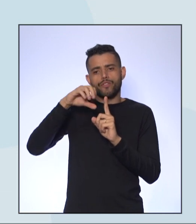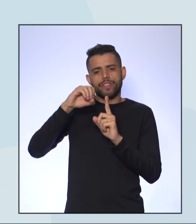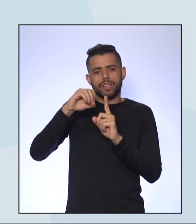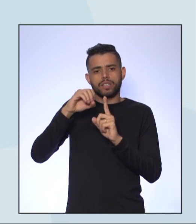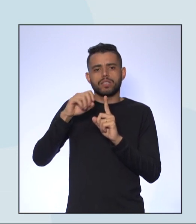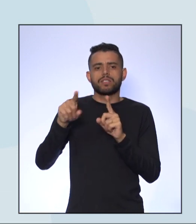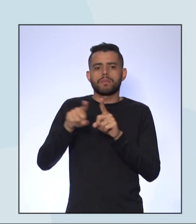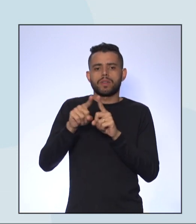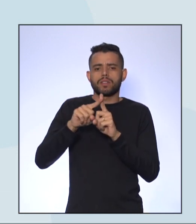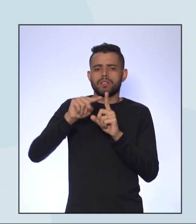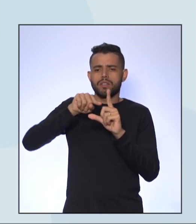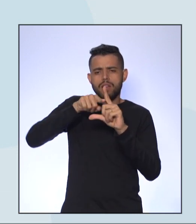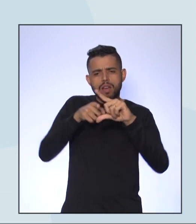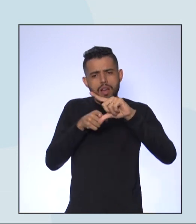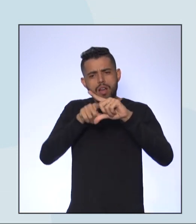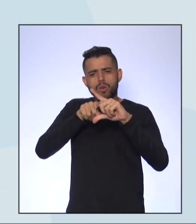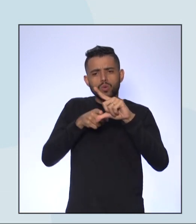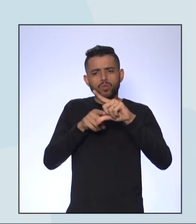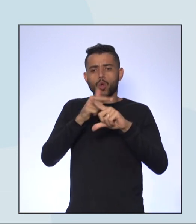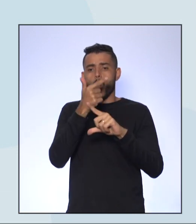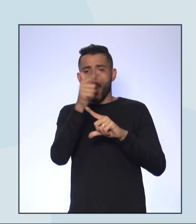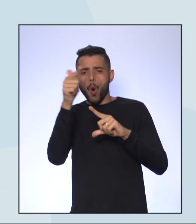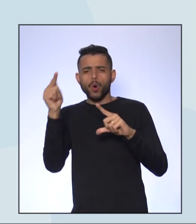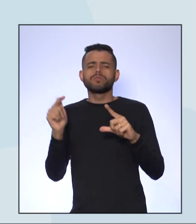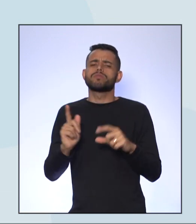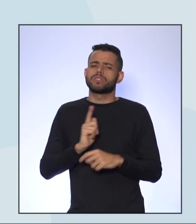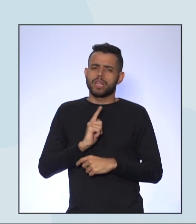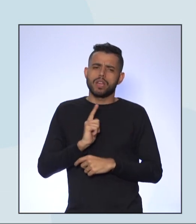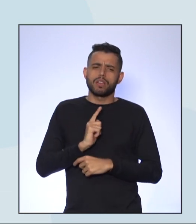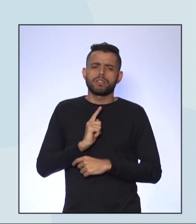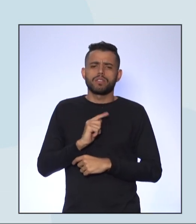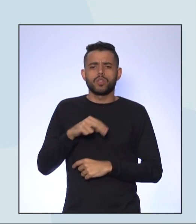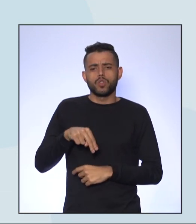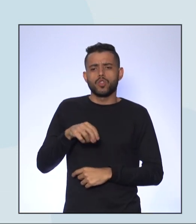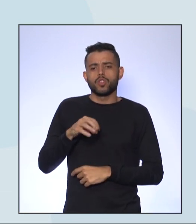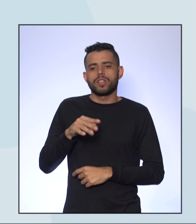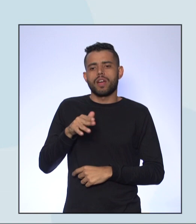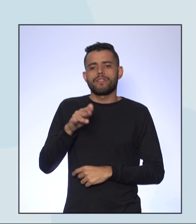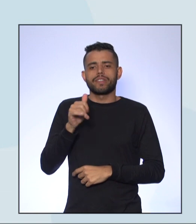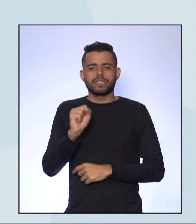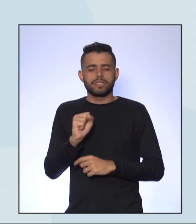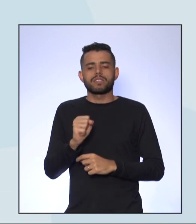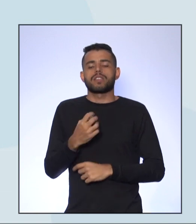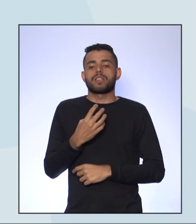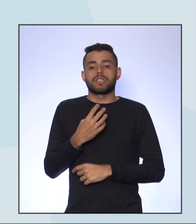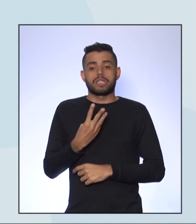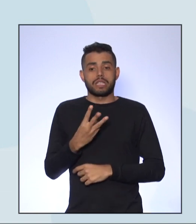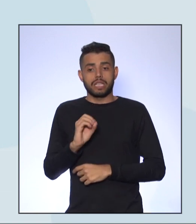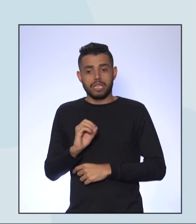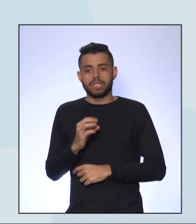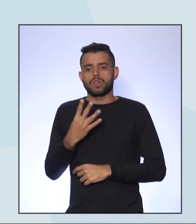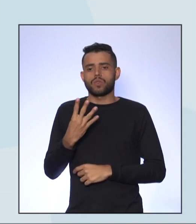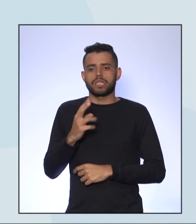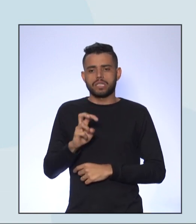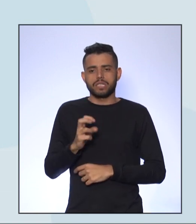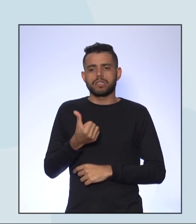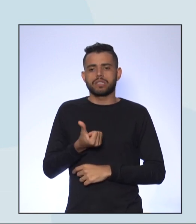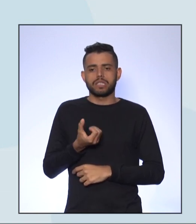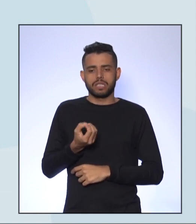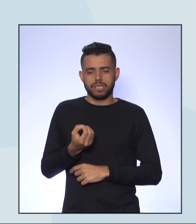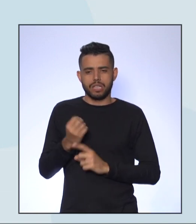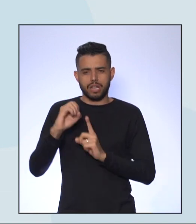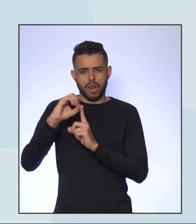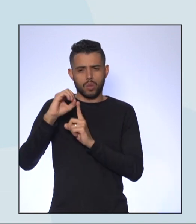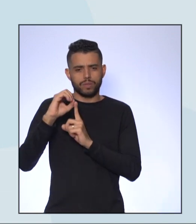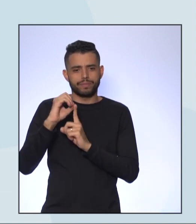Tem outros ângulos? Tem, mas nós trabalhamos os ângulos notáveis, que são 30, 45 e 60. O que